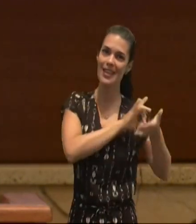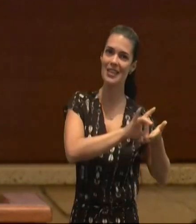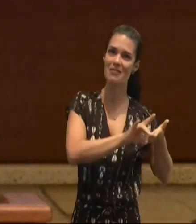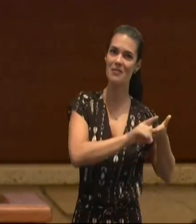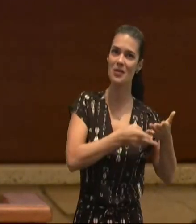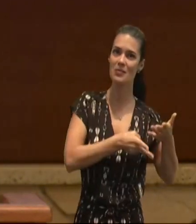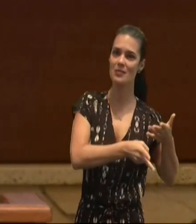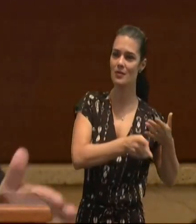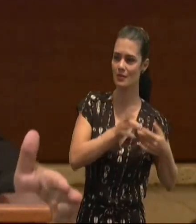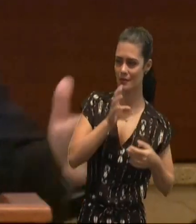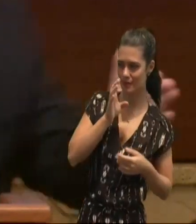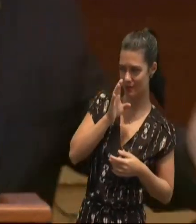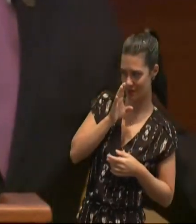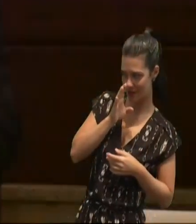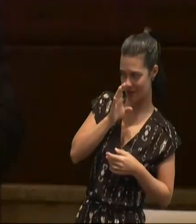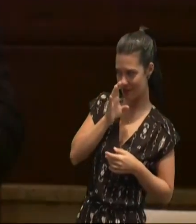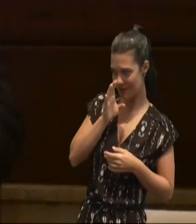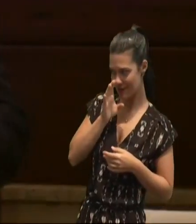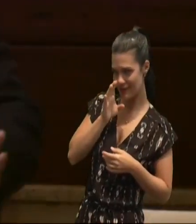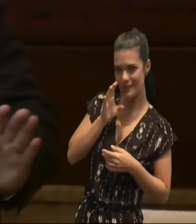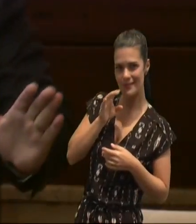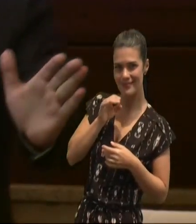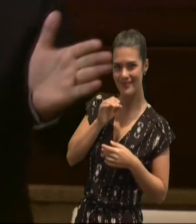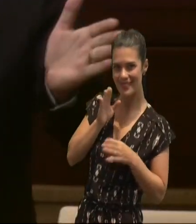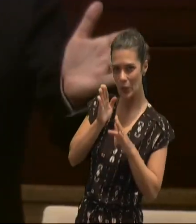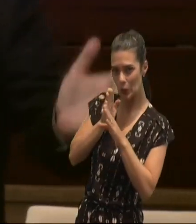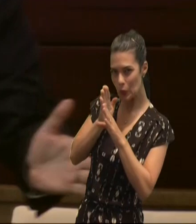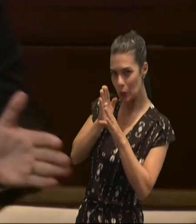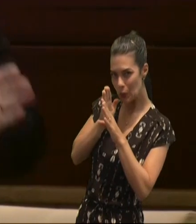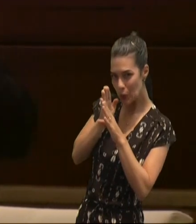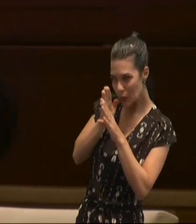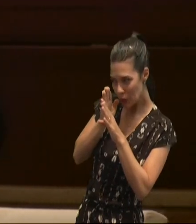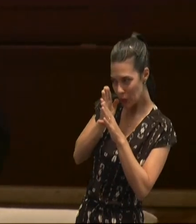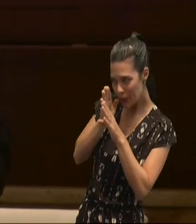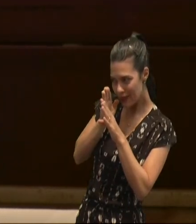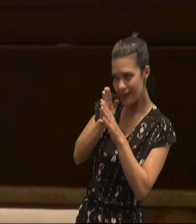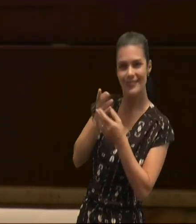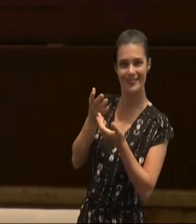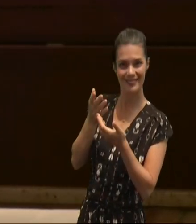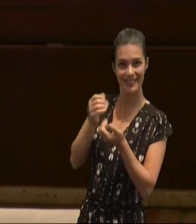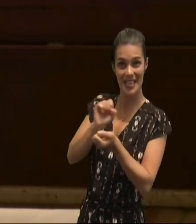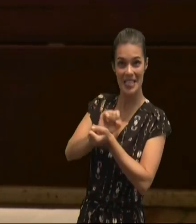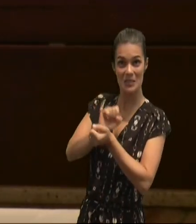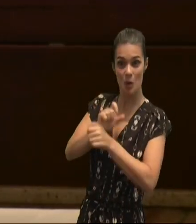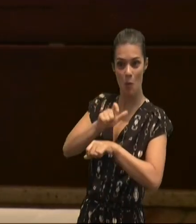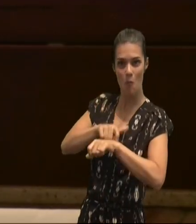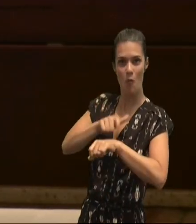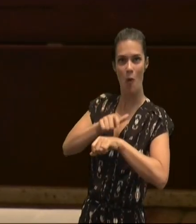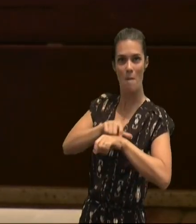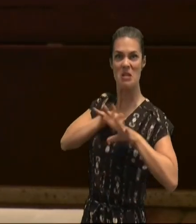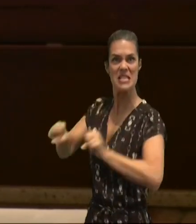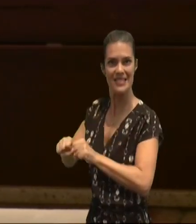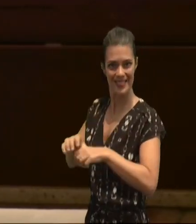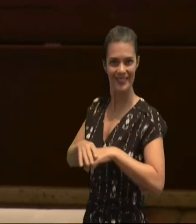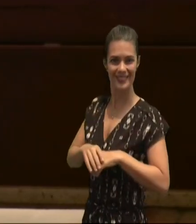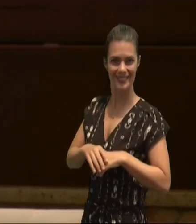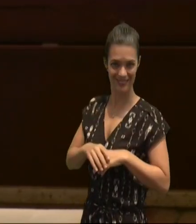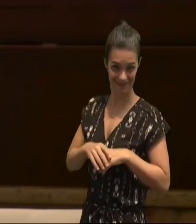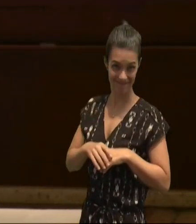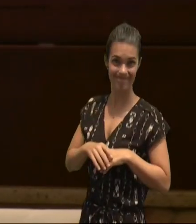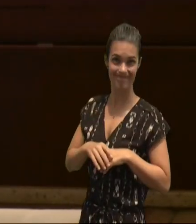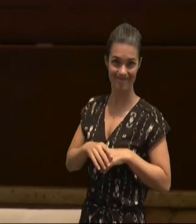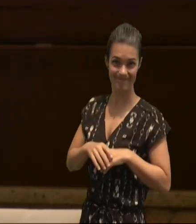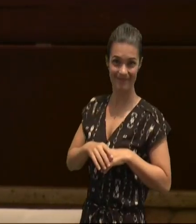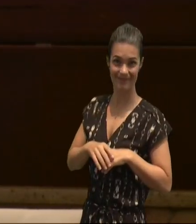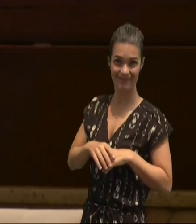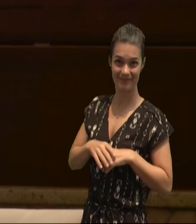espreita, aproveitando as oportunidades, aproveitando o momento. A Bíblia diz sobre isso, que ele ruge como leão procurando quem possa